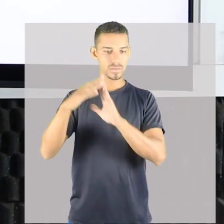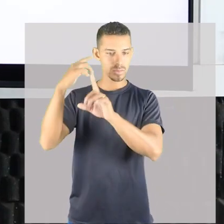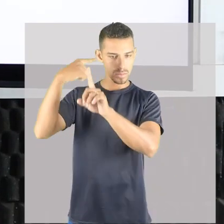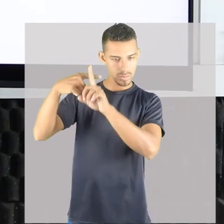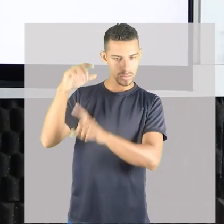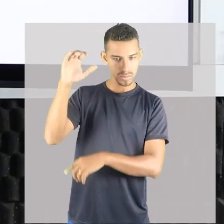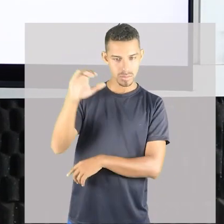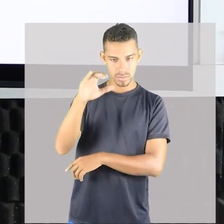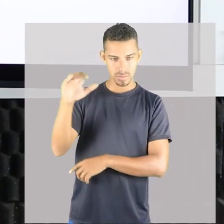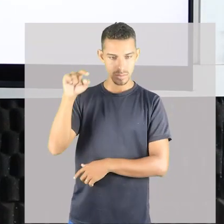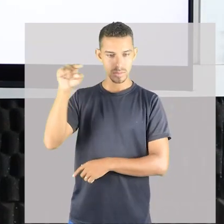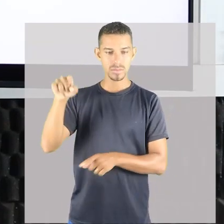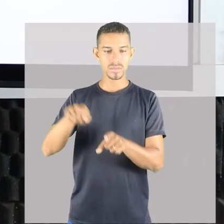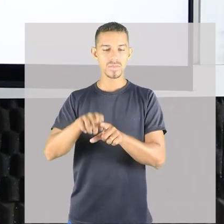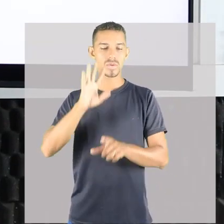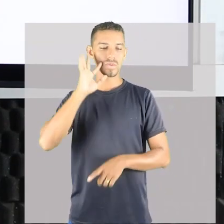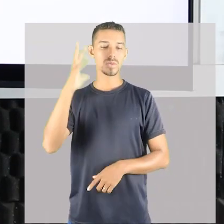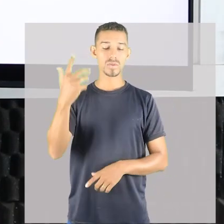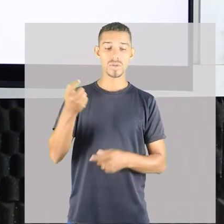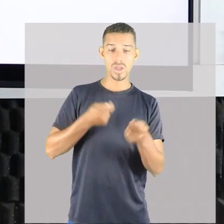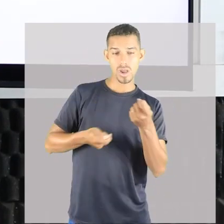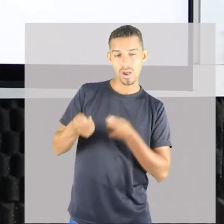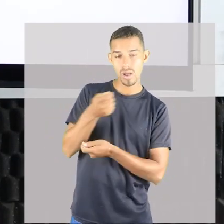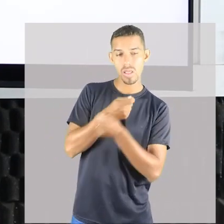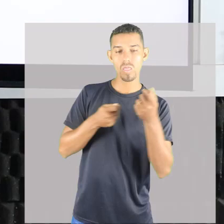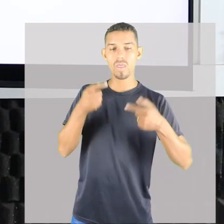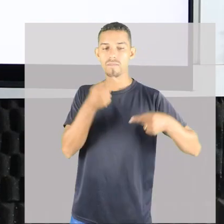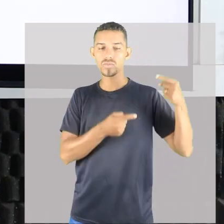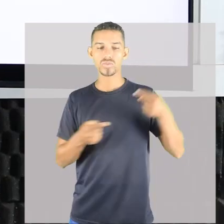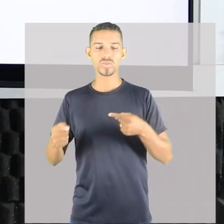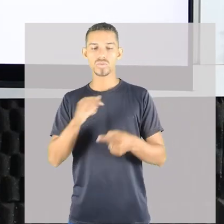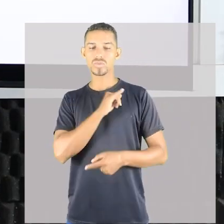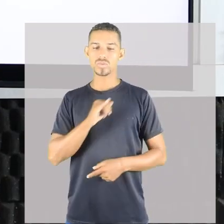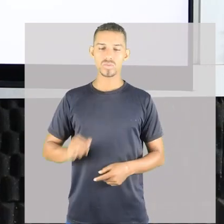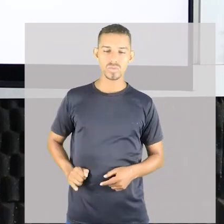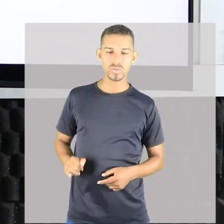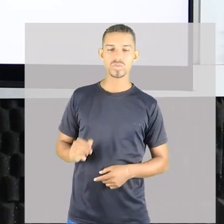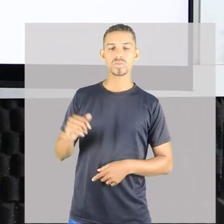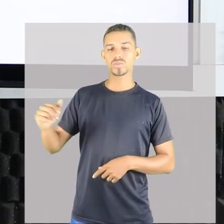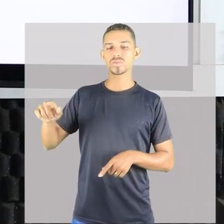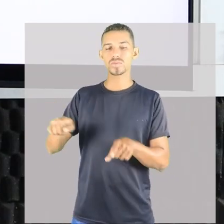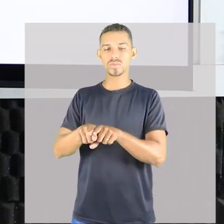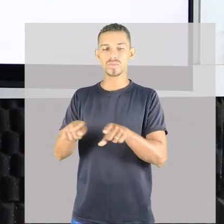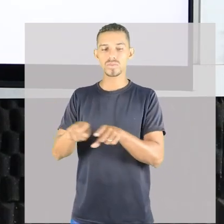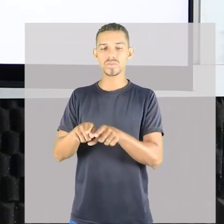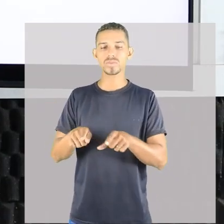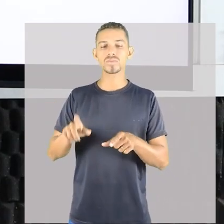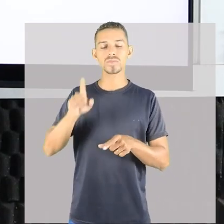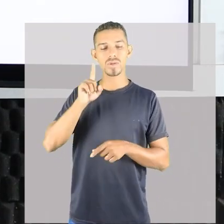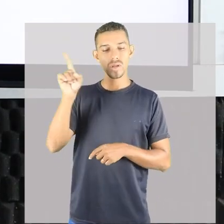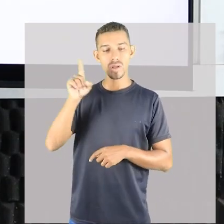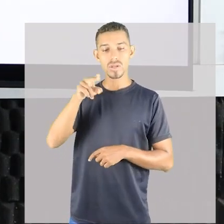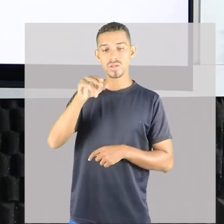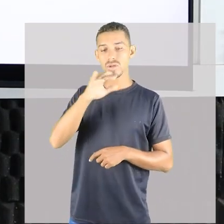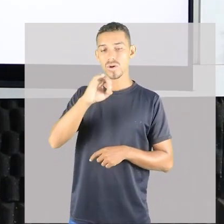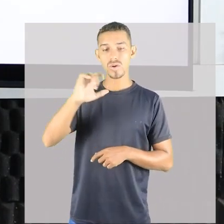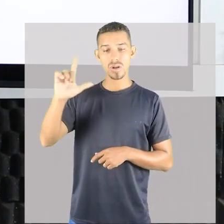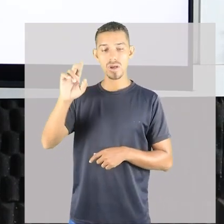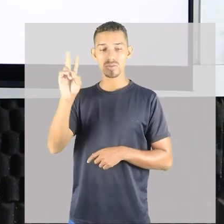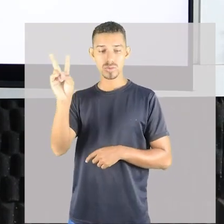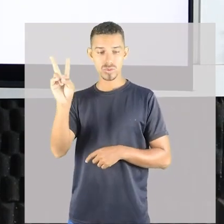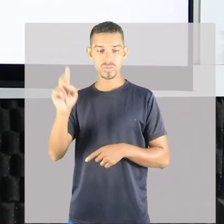economia, principalmente agrícola, com industrialização recente e concentrada em poucos